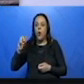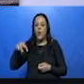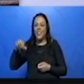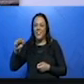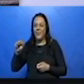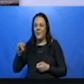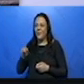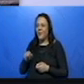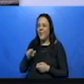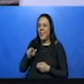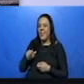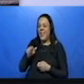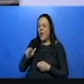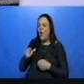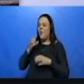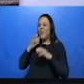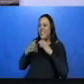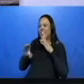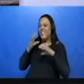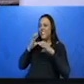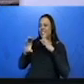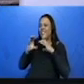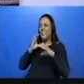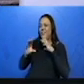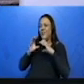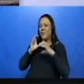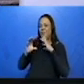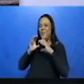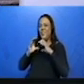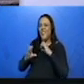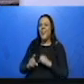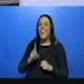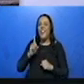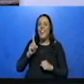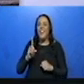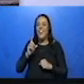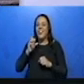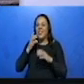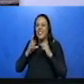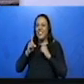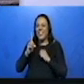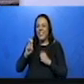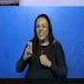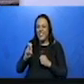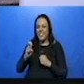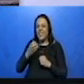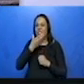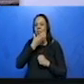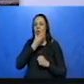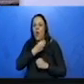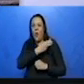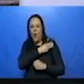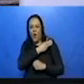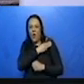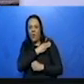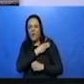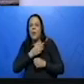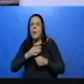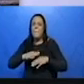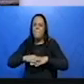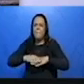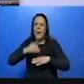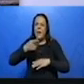cantando 15 marujos sobre o baú do morto, yo-ho-ho, e uma garrafa de rum, que é uma música que muitos filmes eles são exploradas essa música,